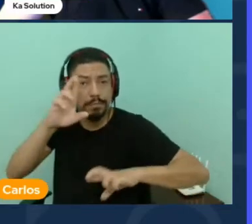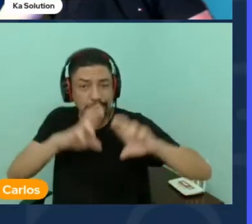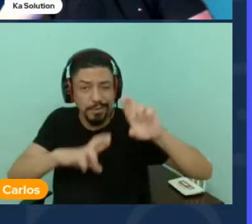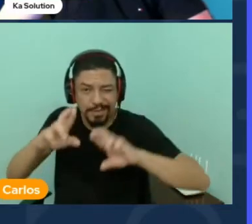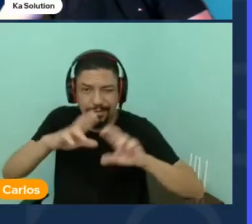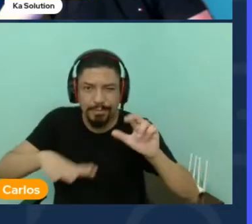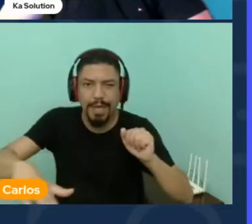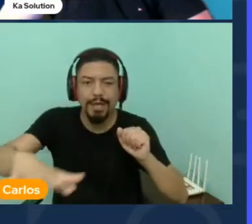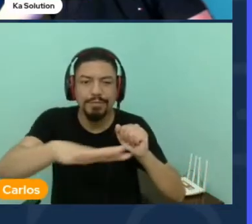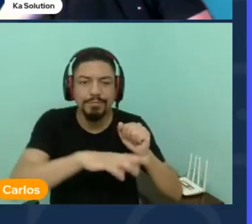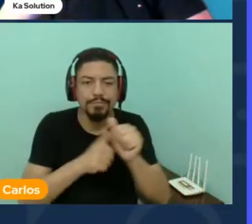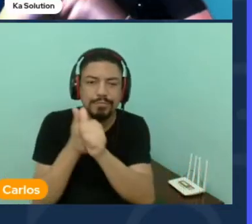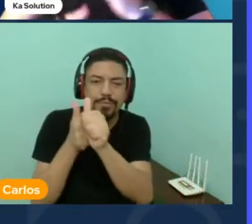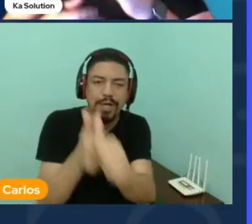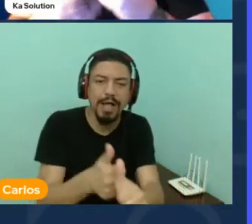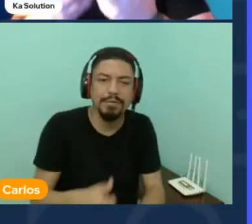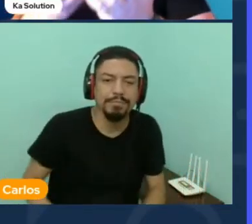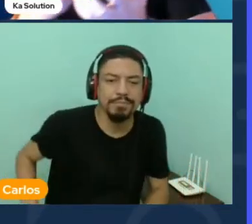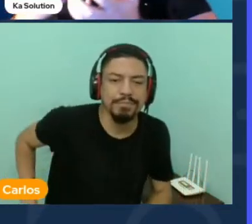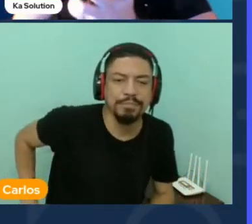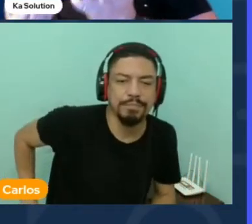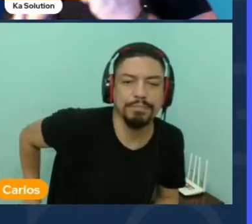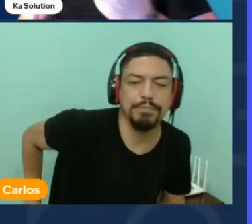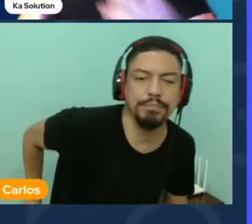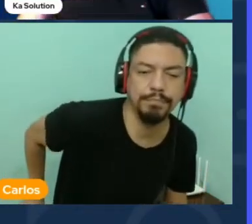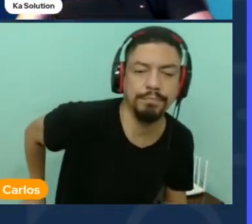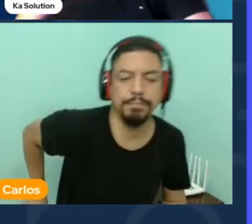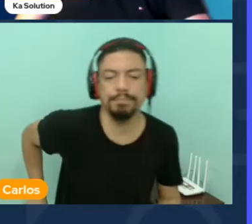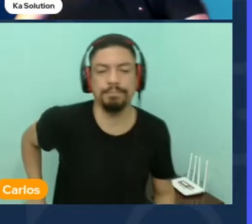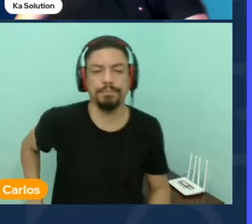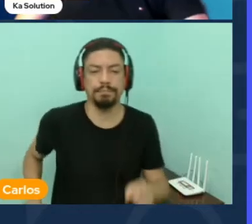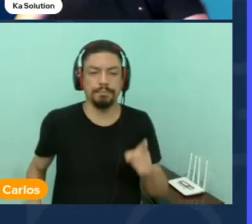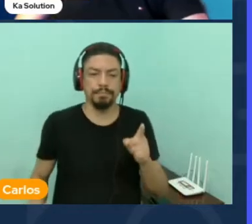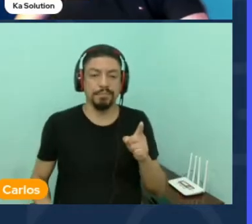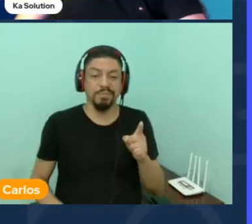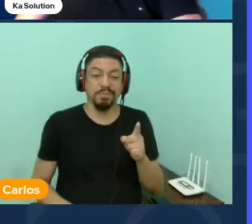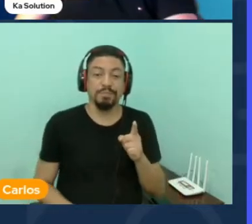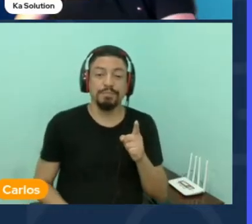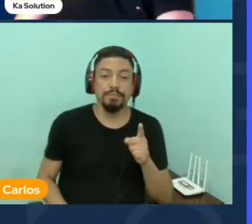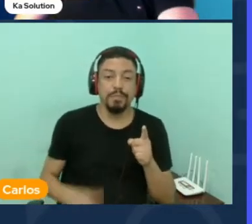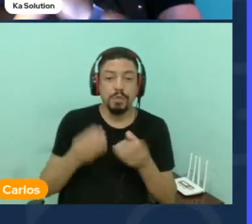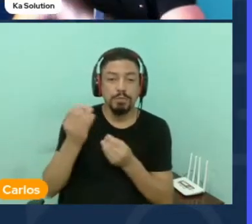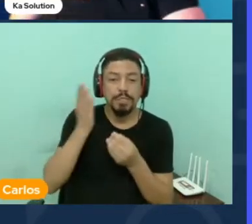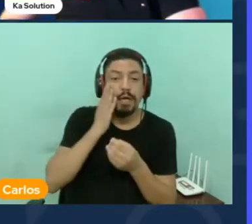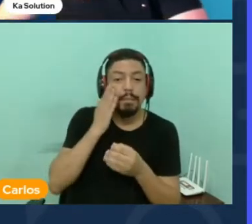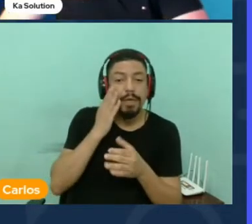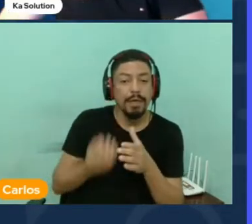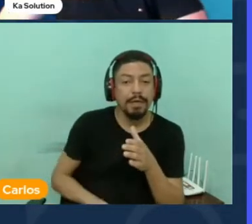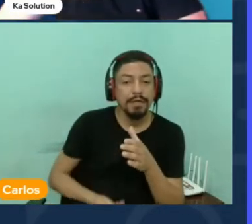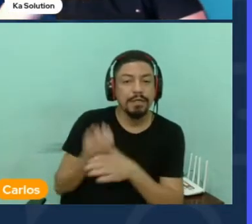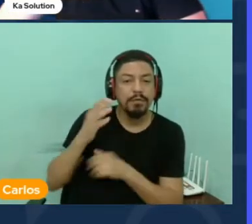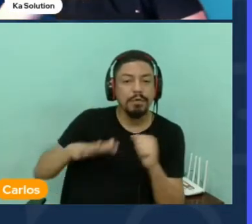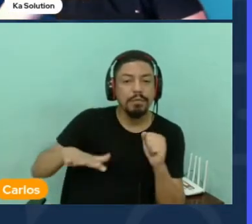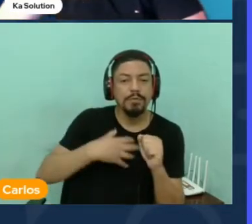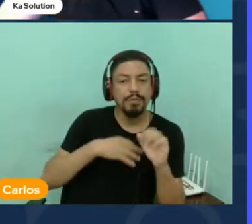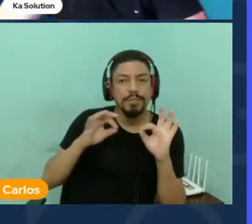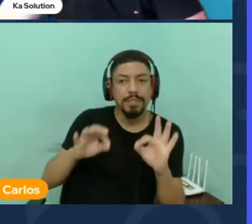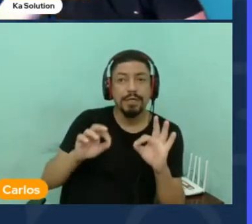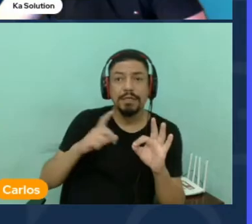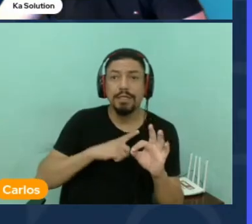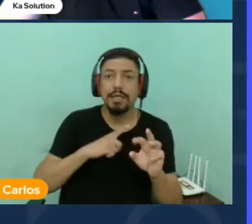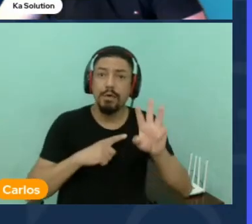ambiente. E como é que eu sei se eu criei esse ambiente da melhor forma? A AWS tem o Well